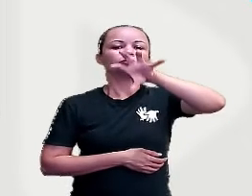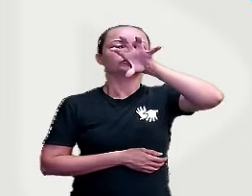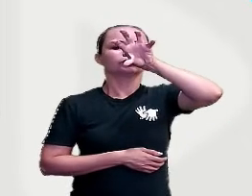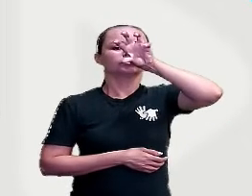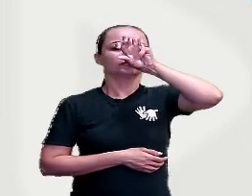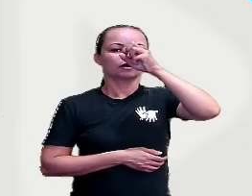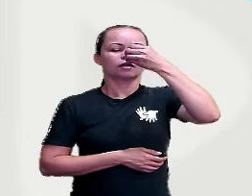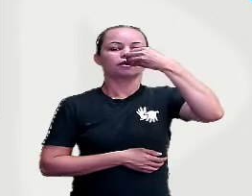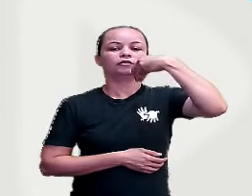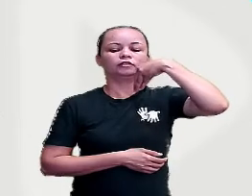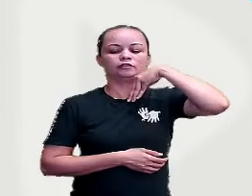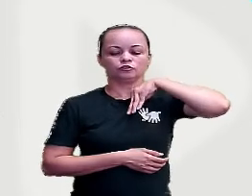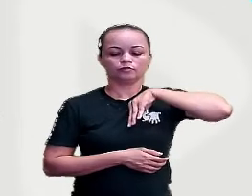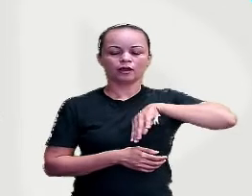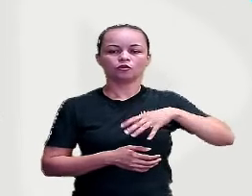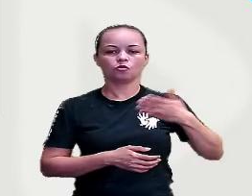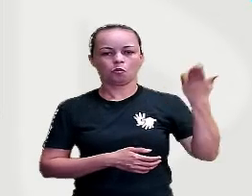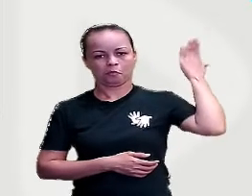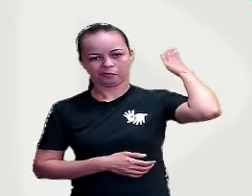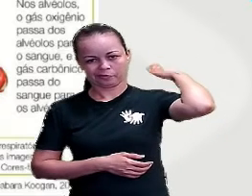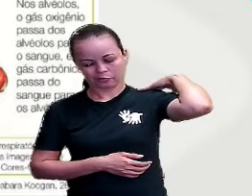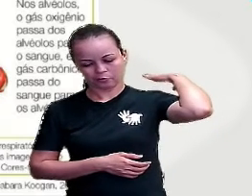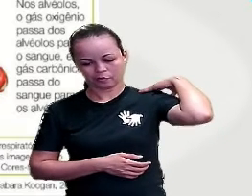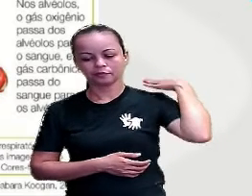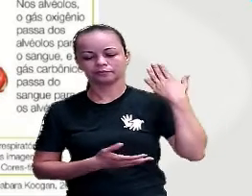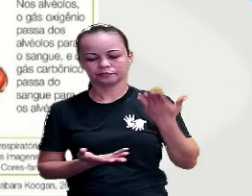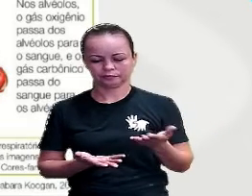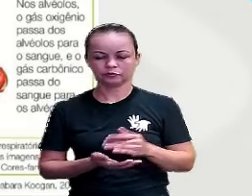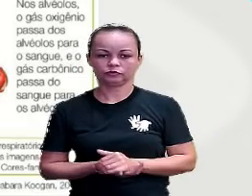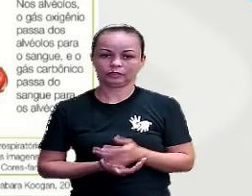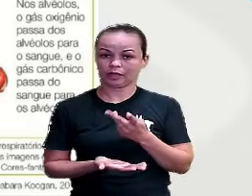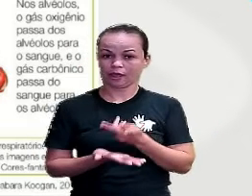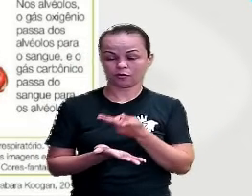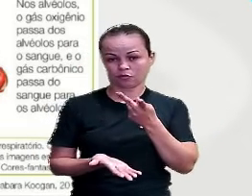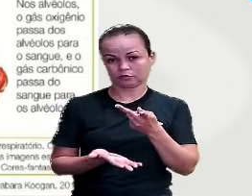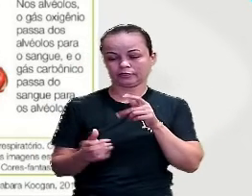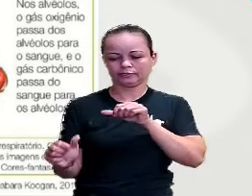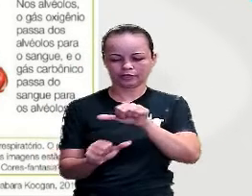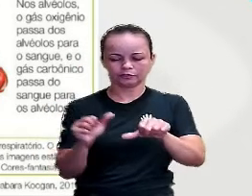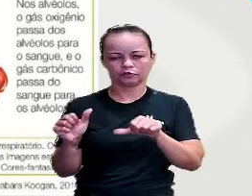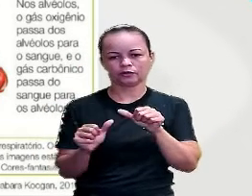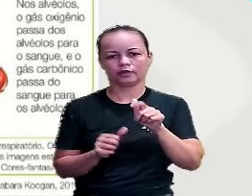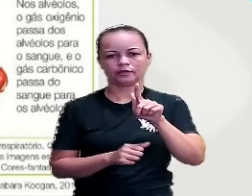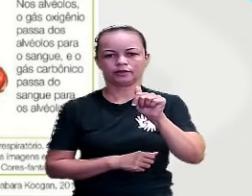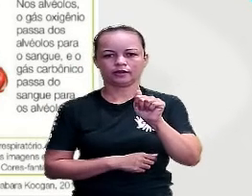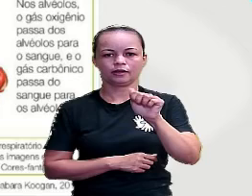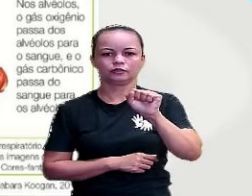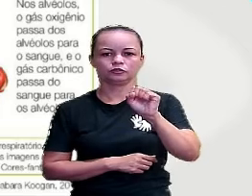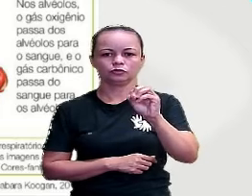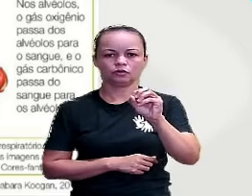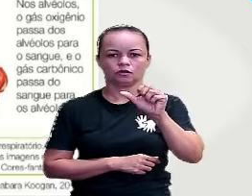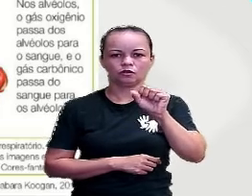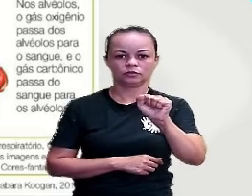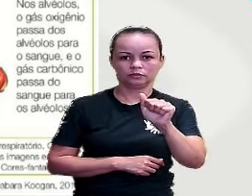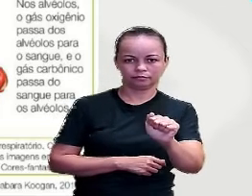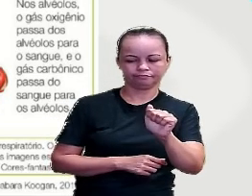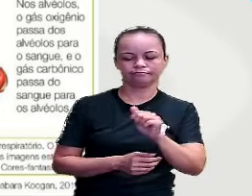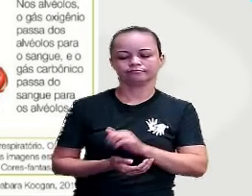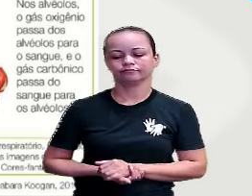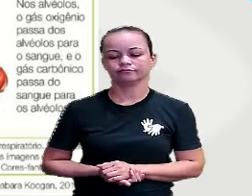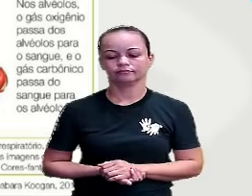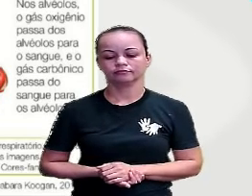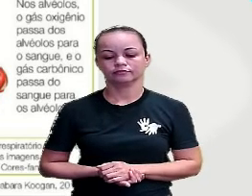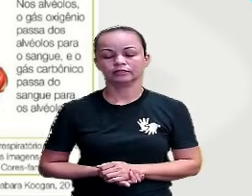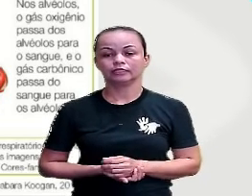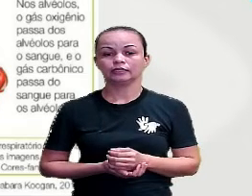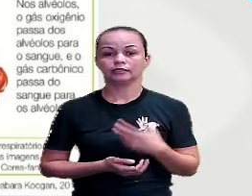lá para os nossos pulmões, tá certo? Onde irá ocorrer a troca gasosa. E aí a gente observa, né, que dentro desse